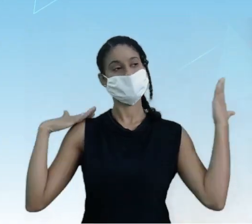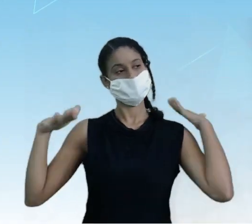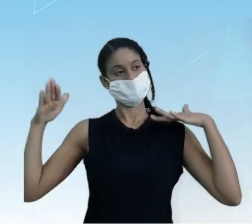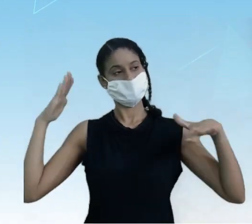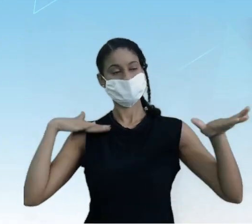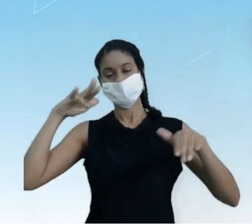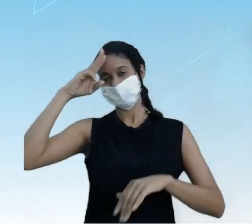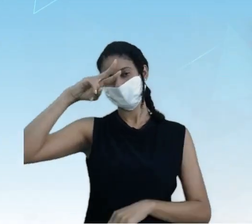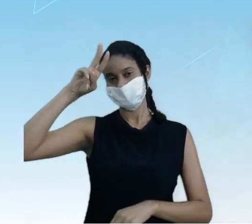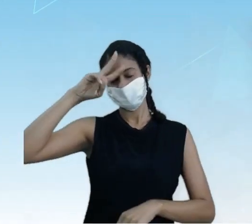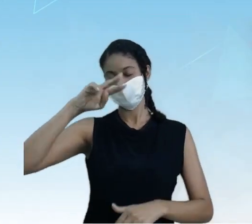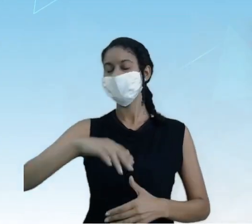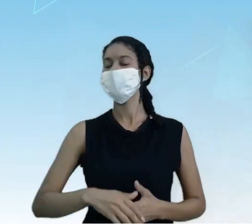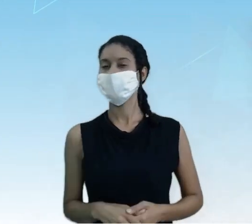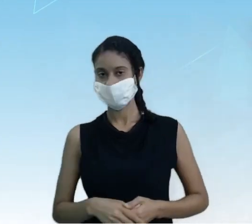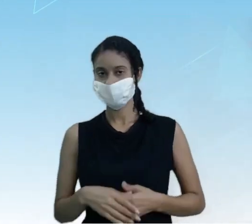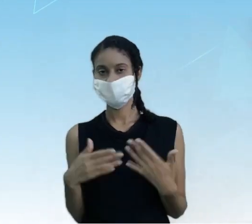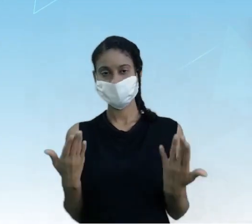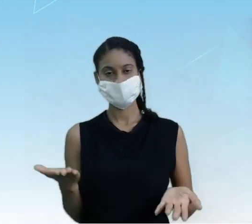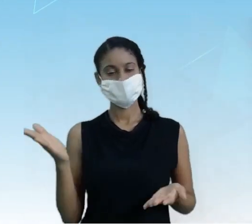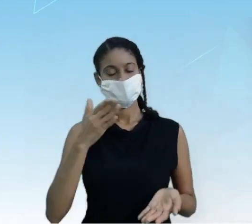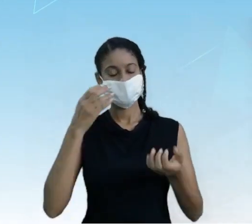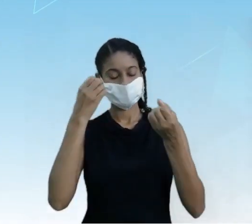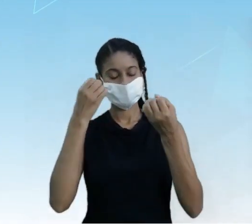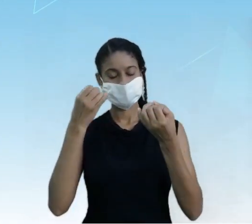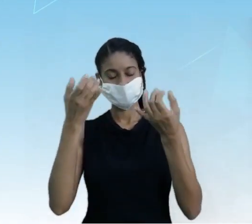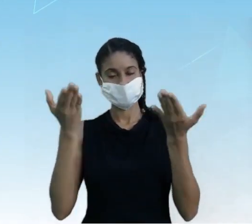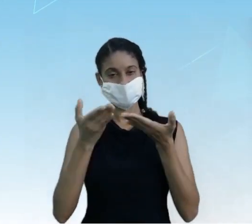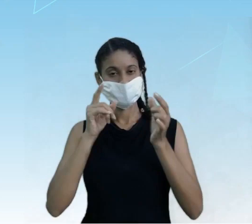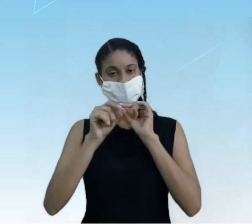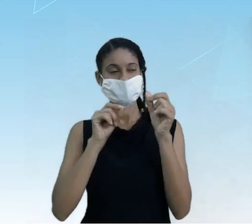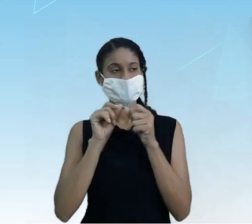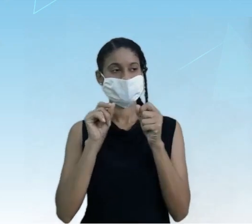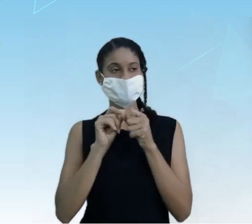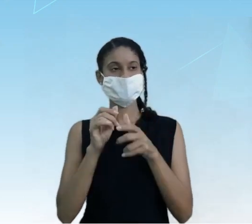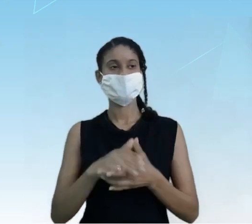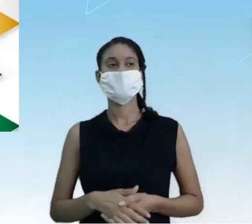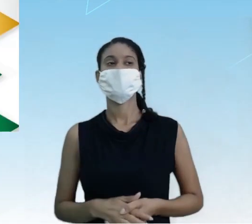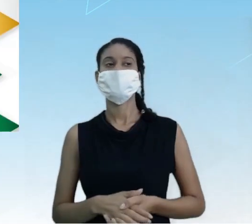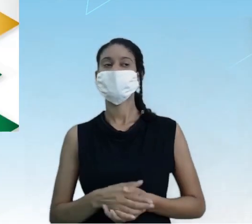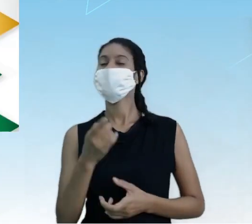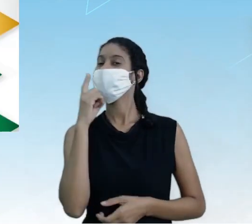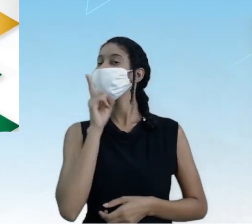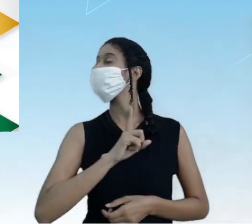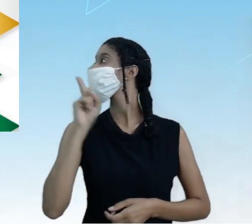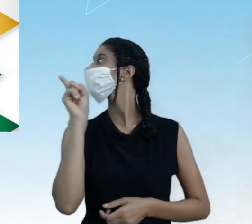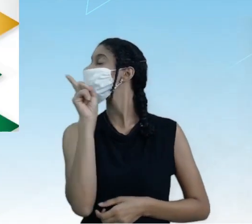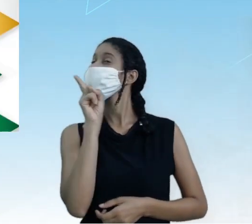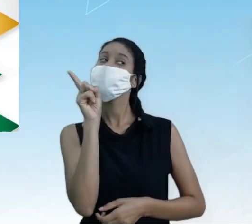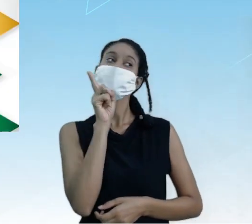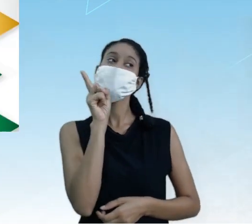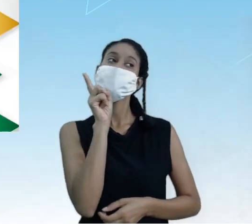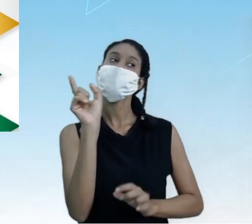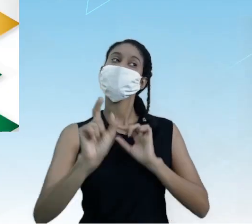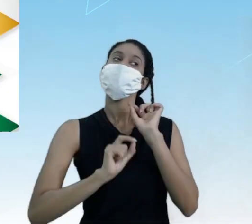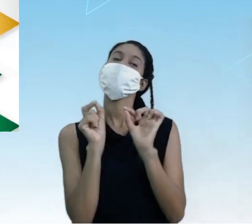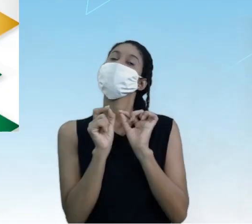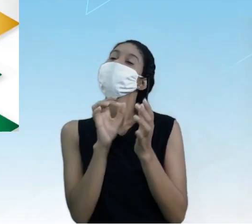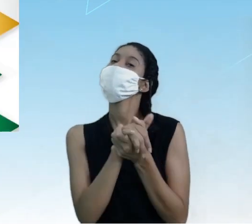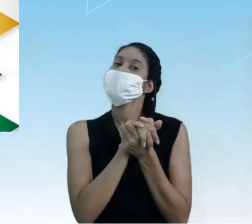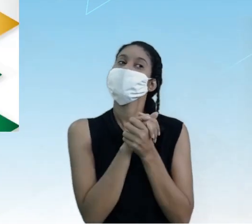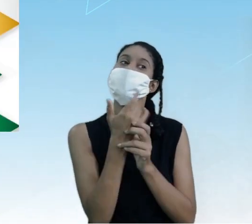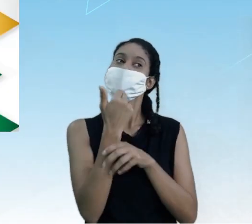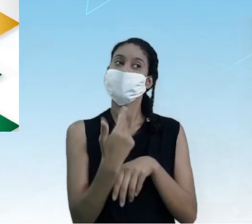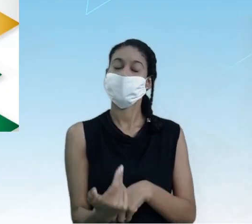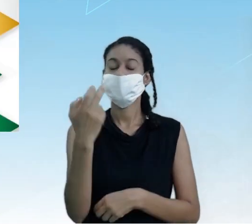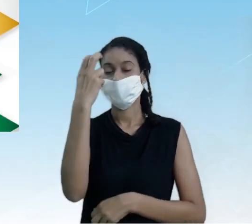passeio histórico. Então, a gente vai fazer o seguinte, ó, tem aí, ó, Language and Culture, linguagem e